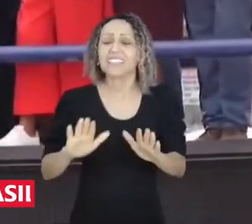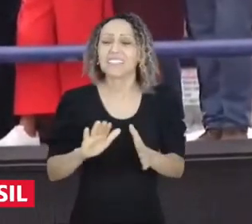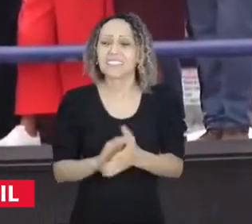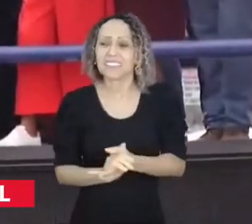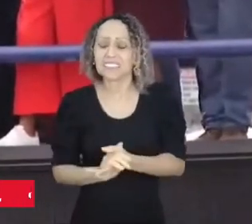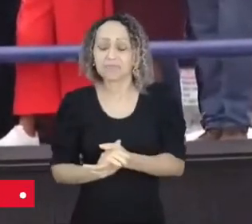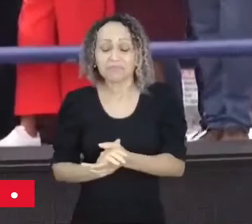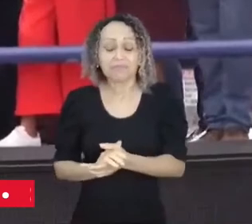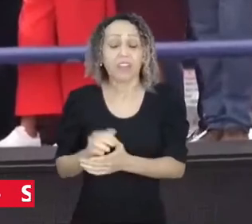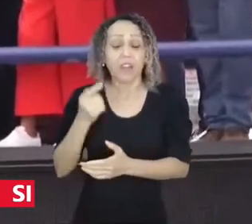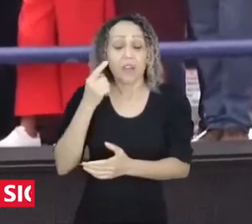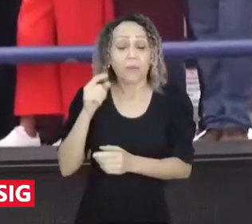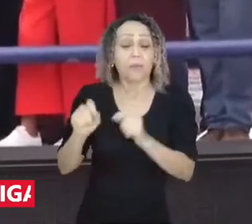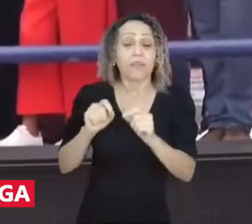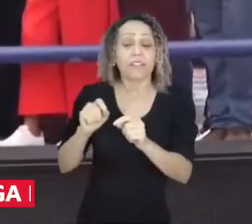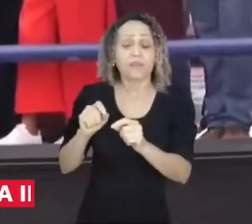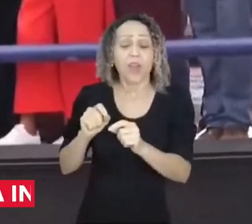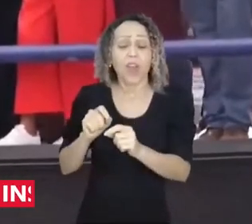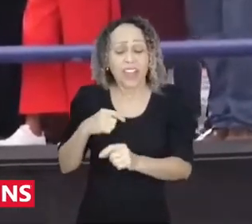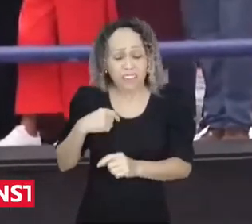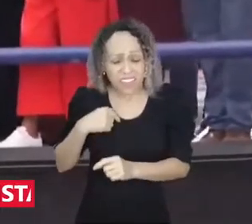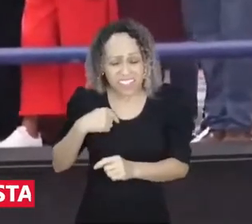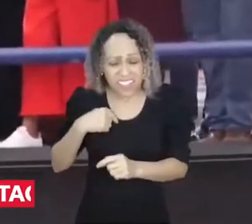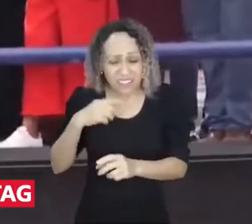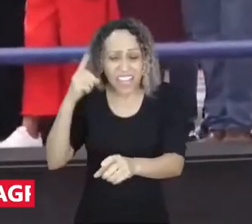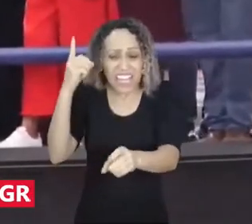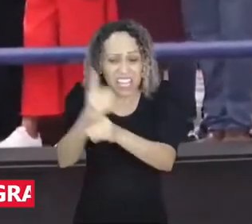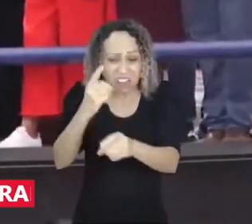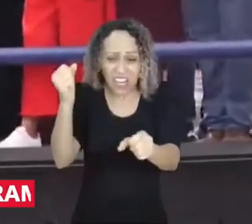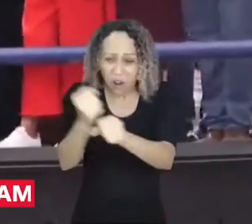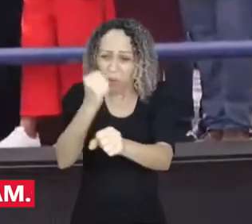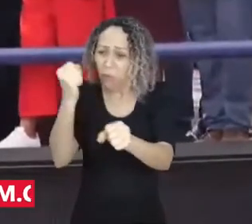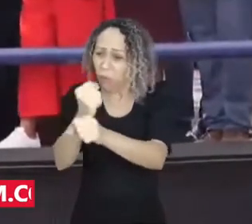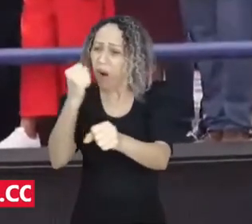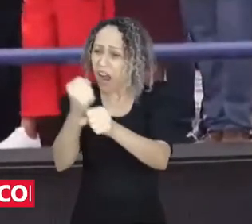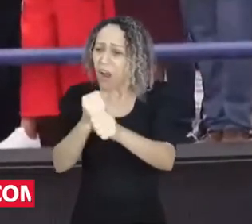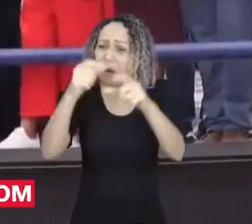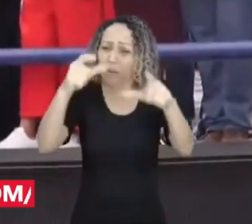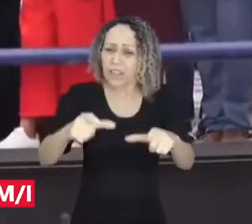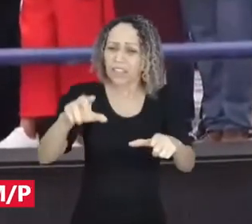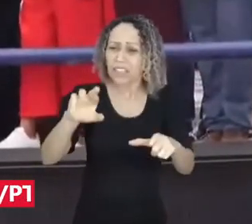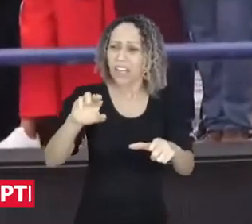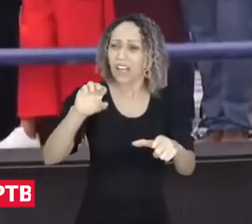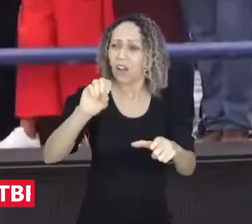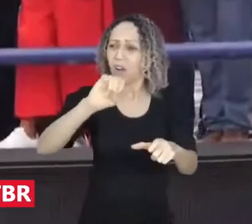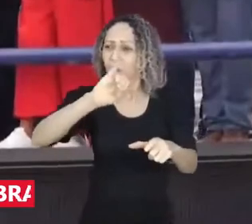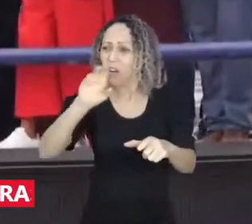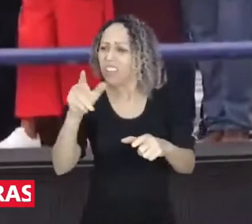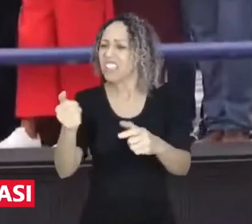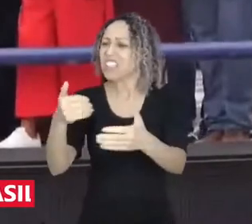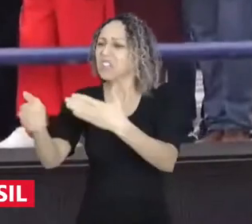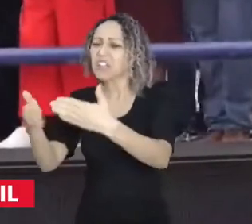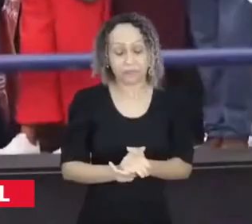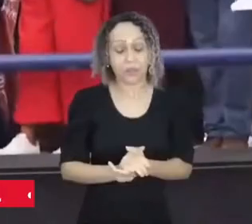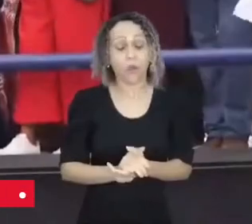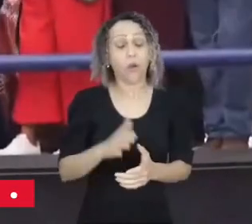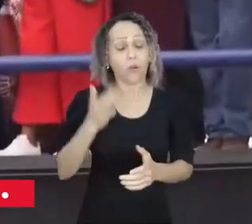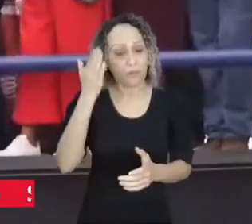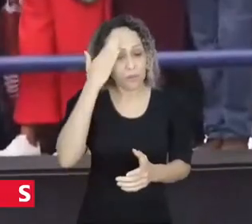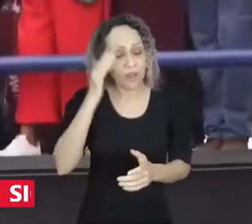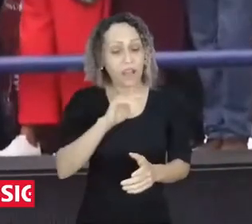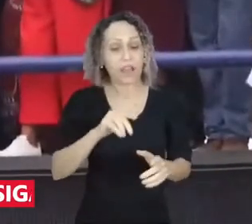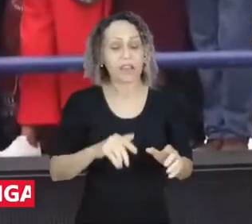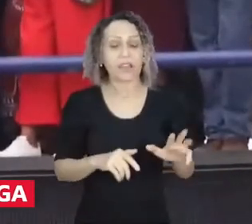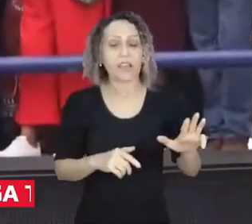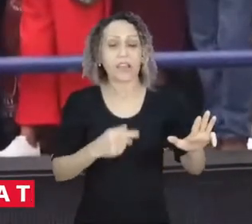Rocinha. Eu duvido vocês encontrar alguma obra dele em algum lugar desse estado.